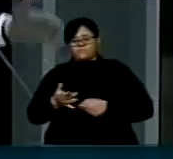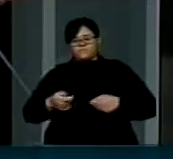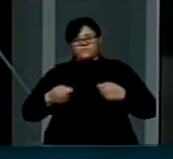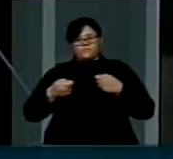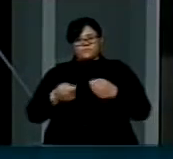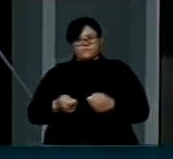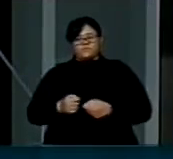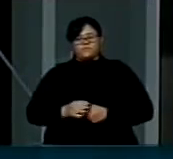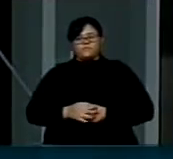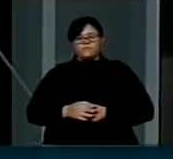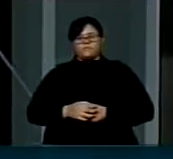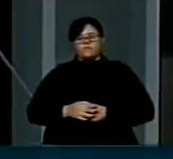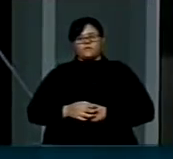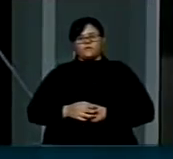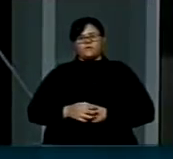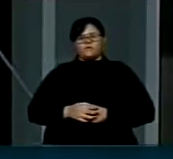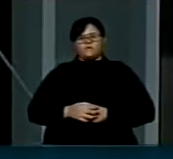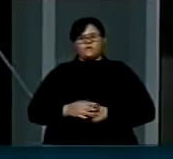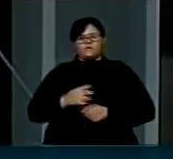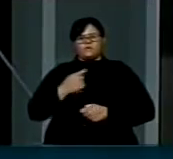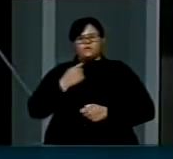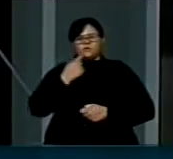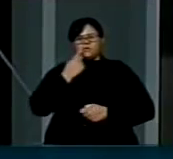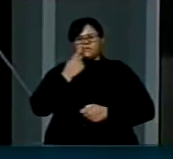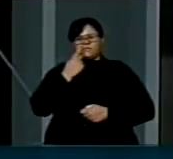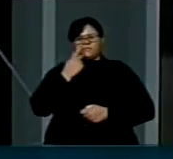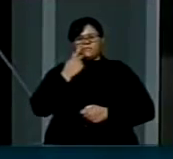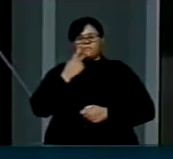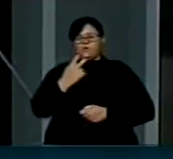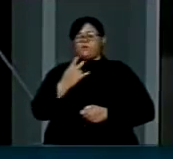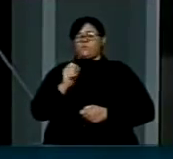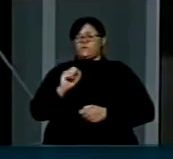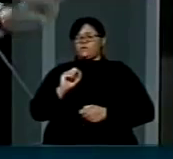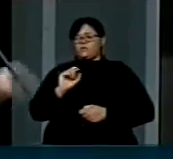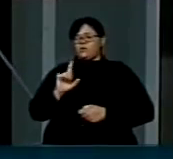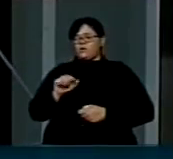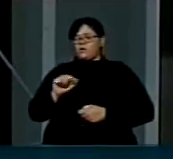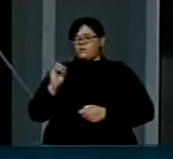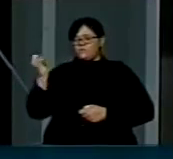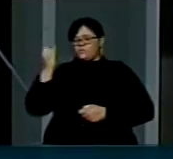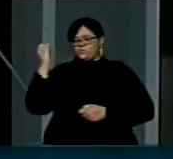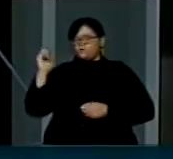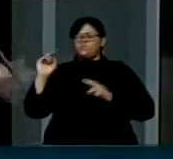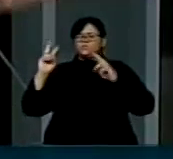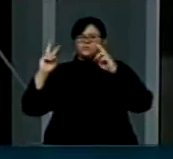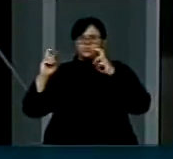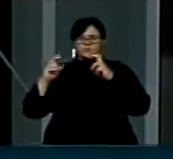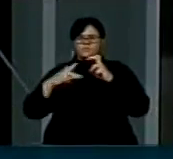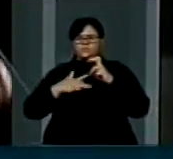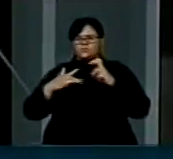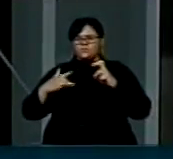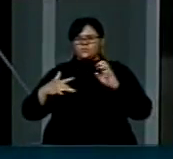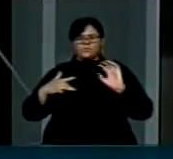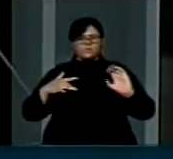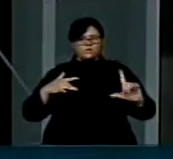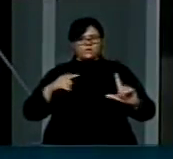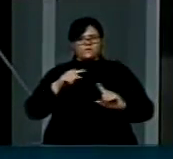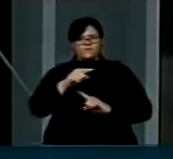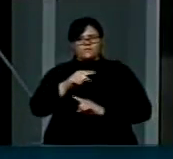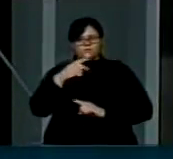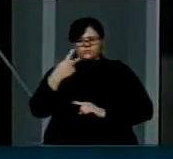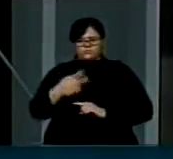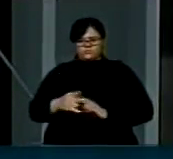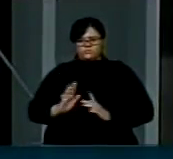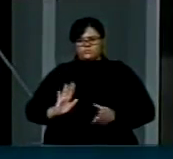e eu diria que ao lado do importante e essencial tema da saúde, que Vossa Excelência nesta